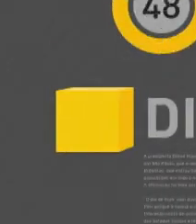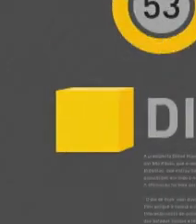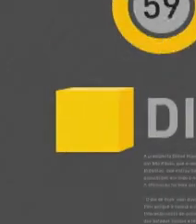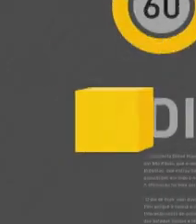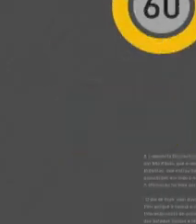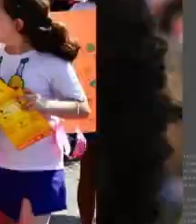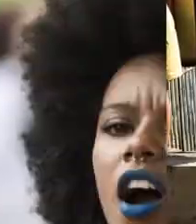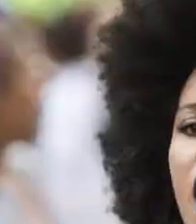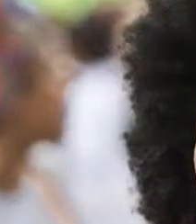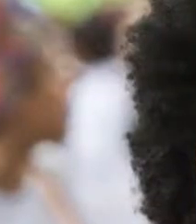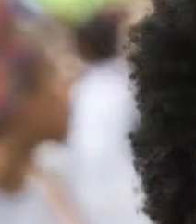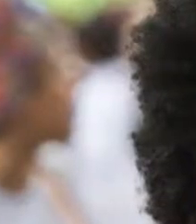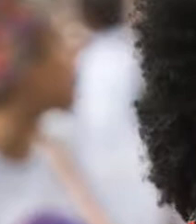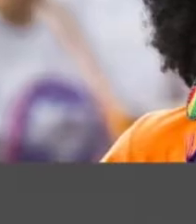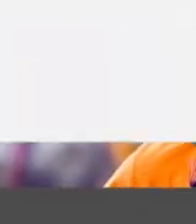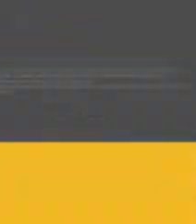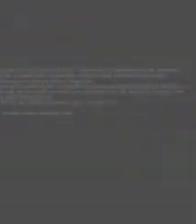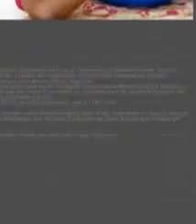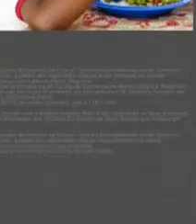o